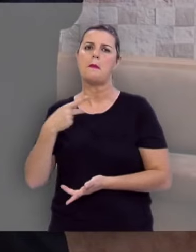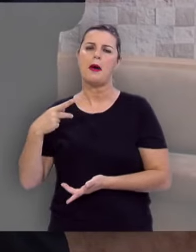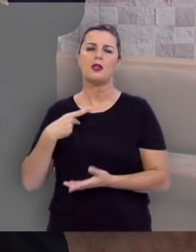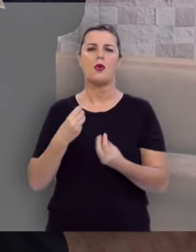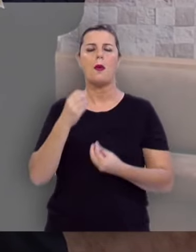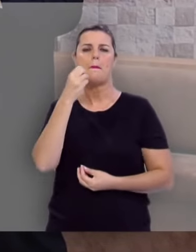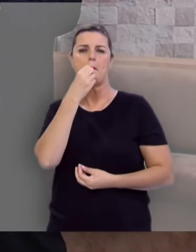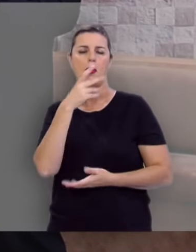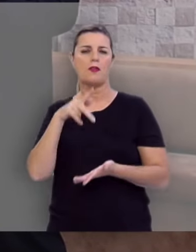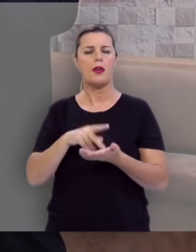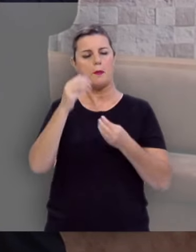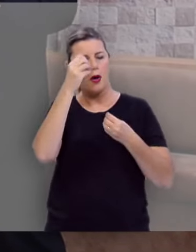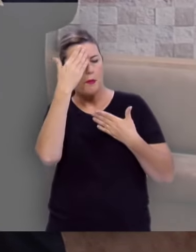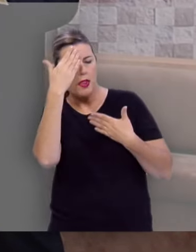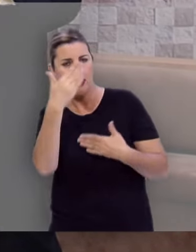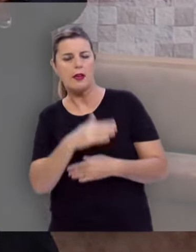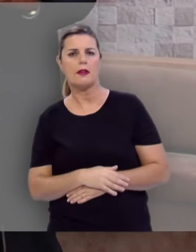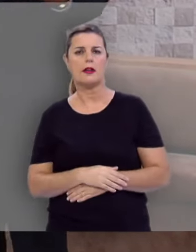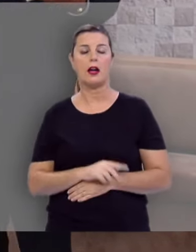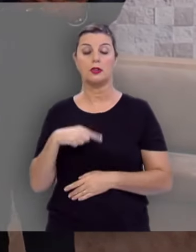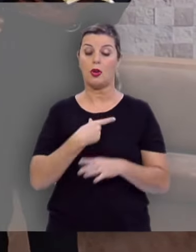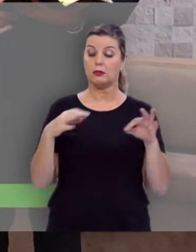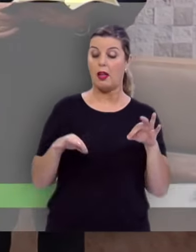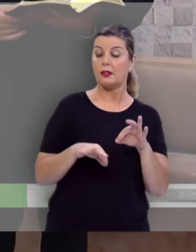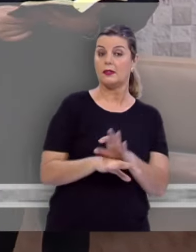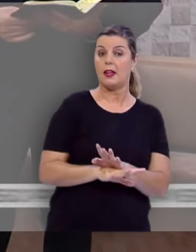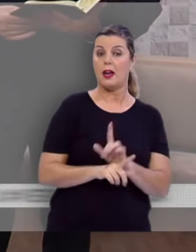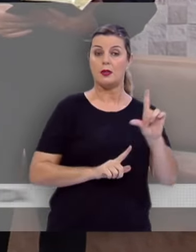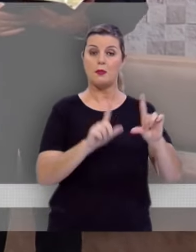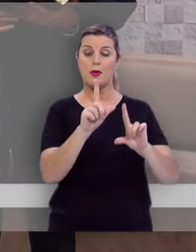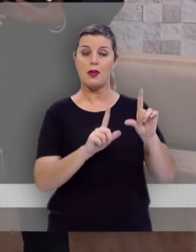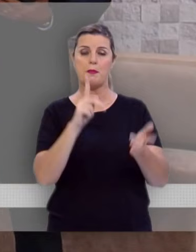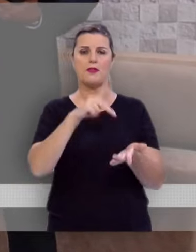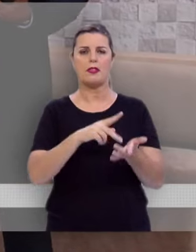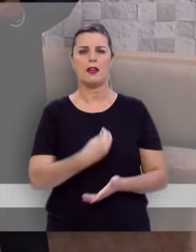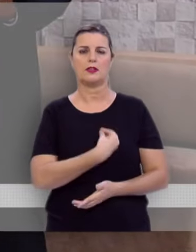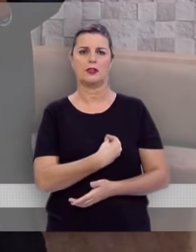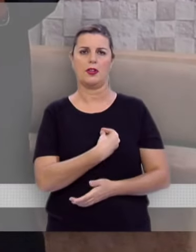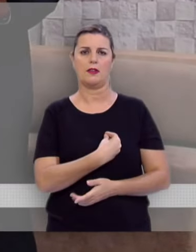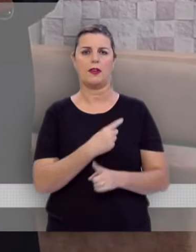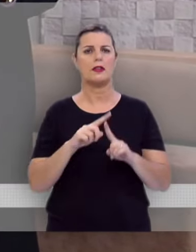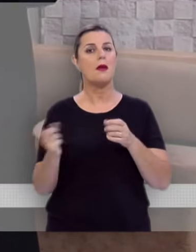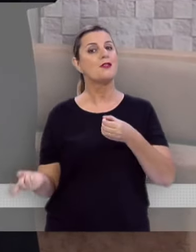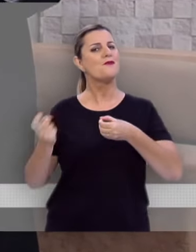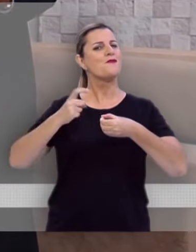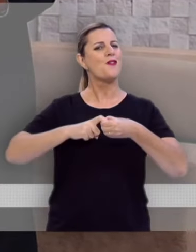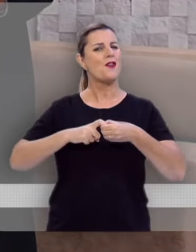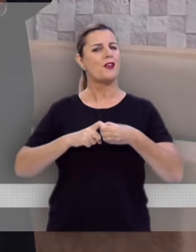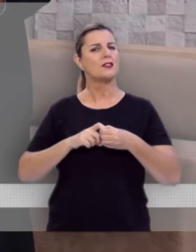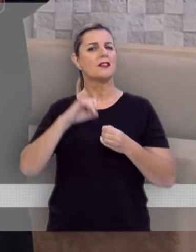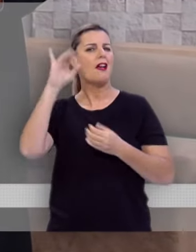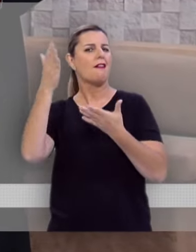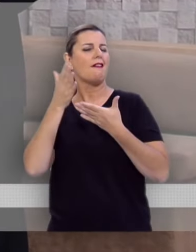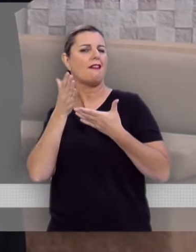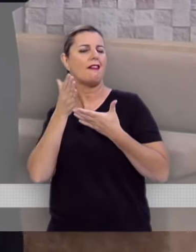boa. Muito obrigado pelo seu carinho, viu? Bom, gente, nós estamos encerrando o programa Verdade e Vida, mas retornaremos, se